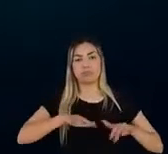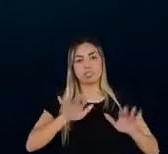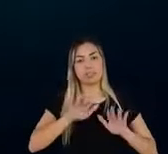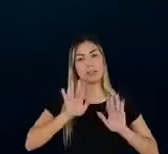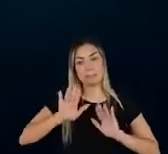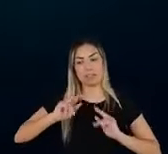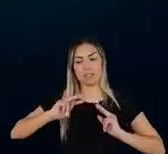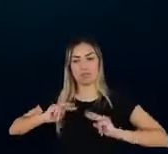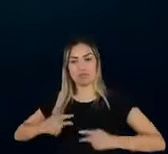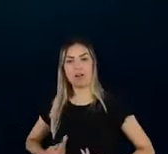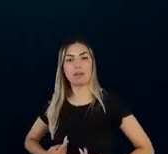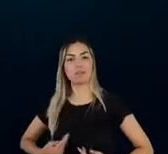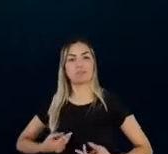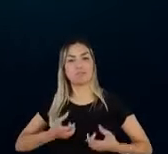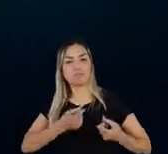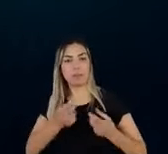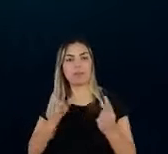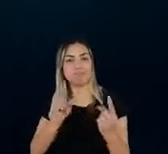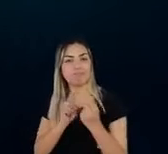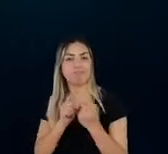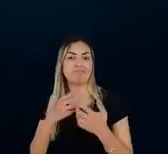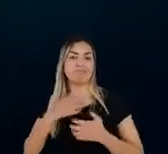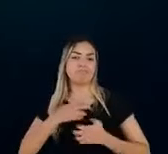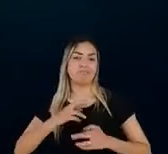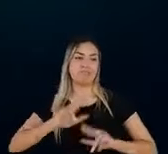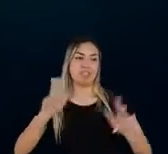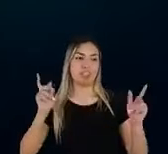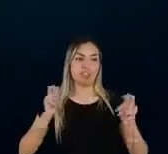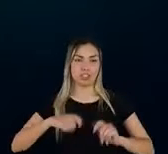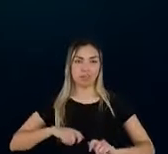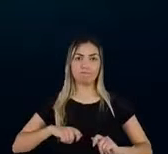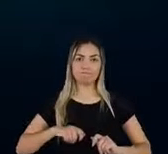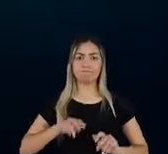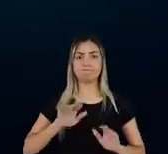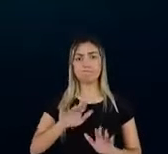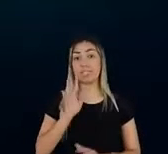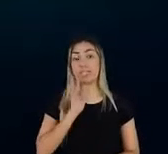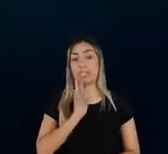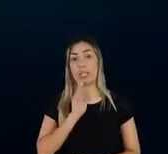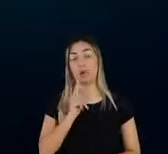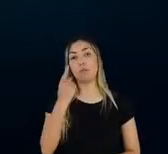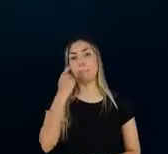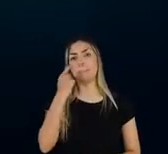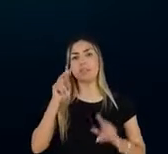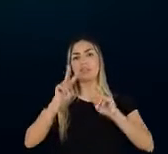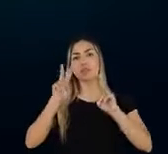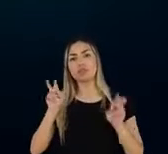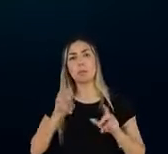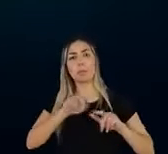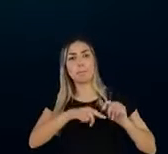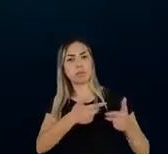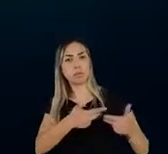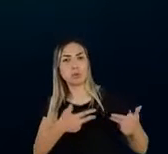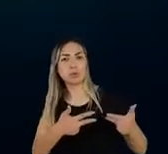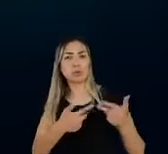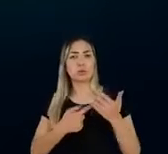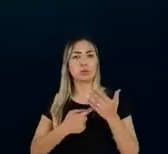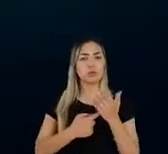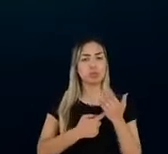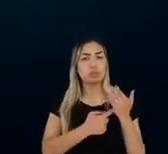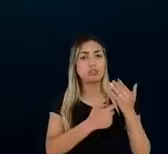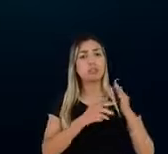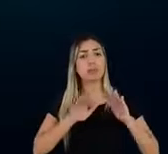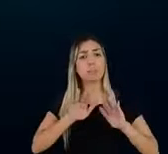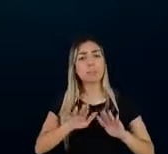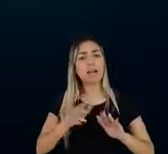fazer a diferença outra coisa legal pra deixar fez em tecnologia e produto né a gente usar o canal que nosso cliente entende né